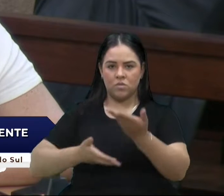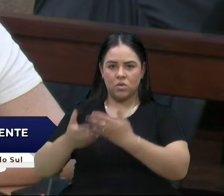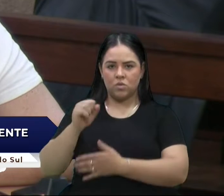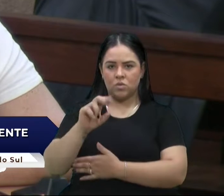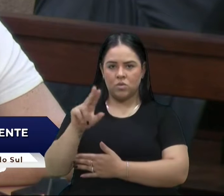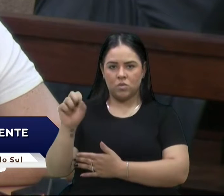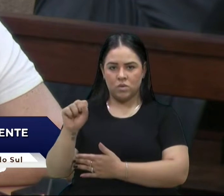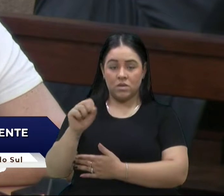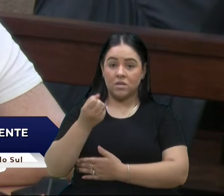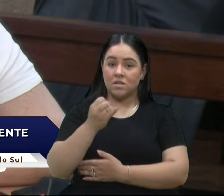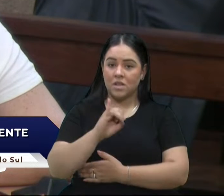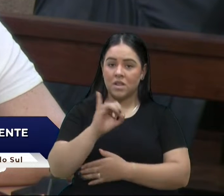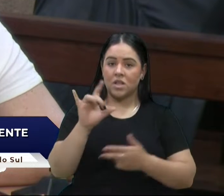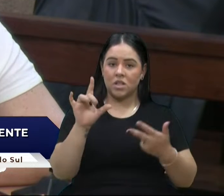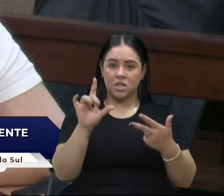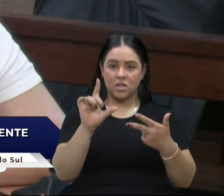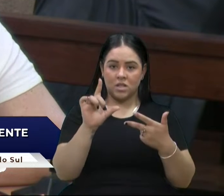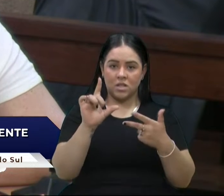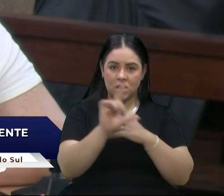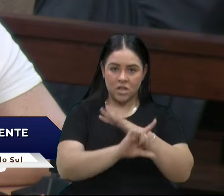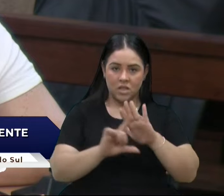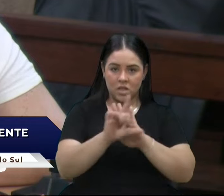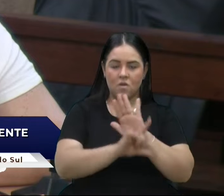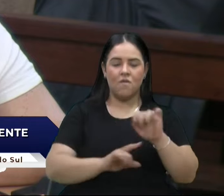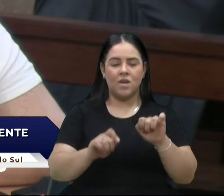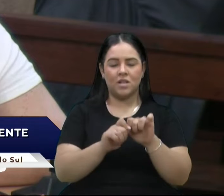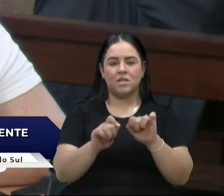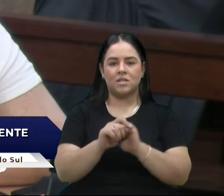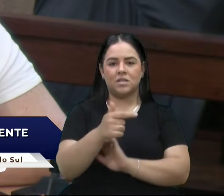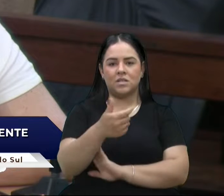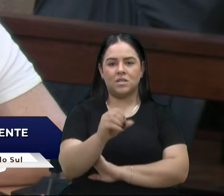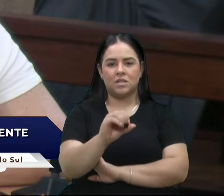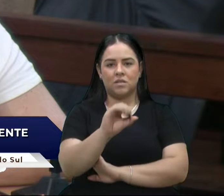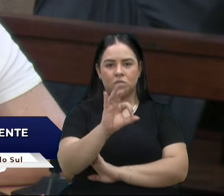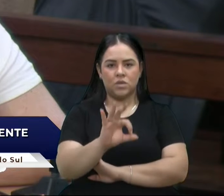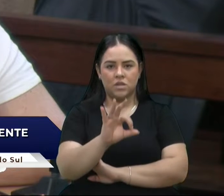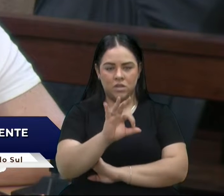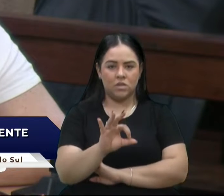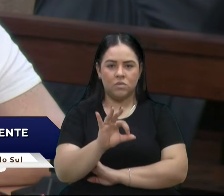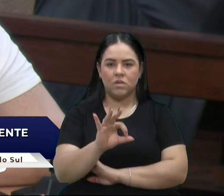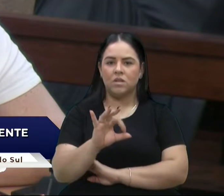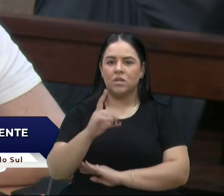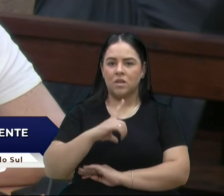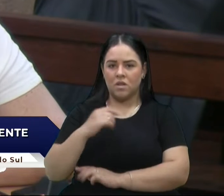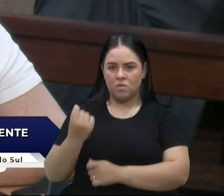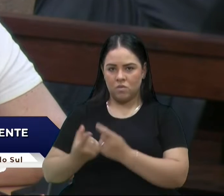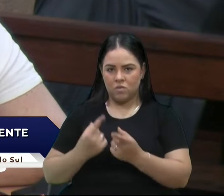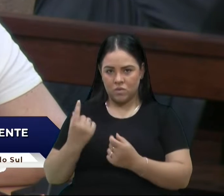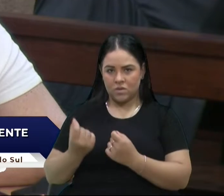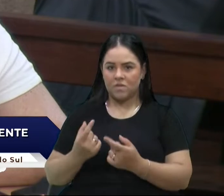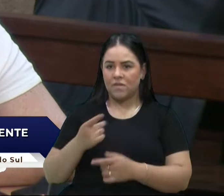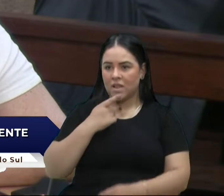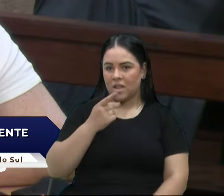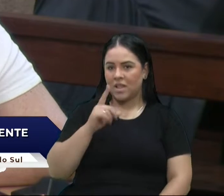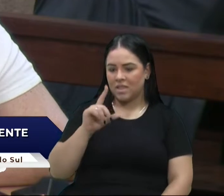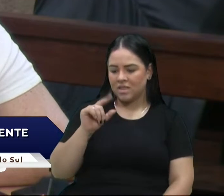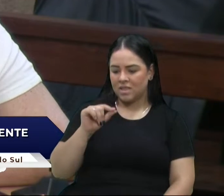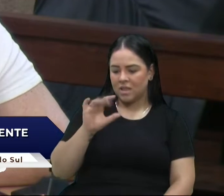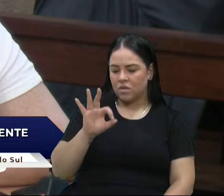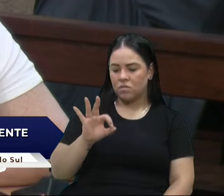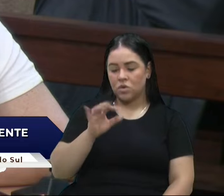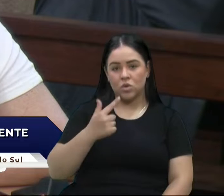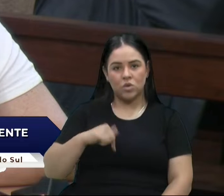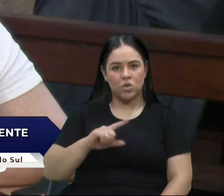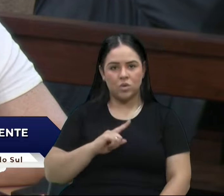em 60%. Desses 70% é ambulatorial, quando a legislação fala em 10%, a gente está